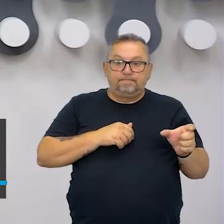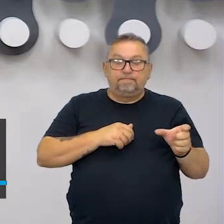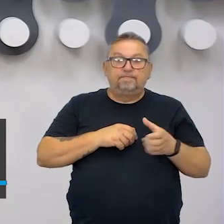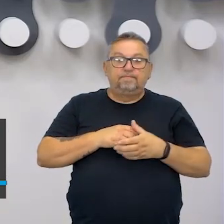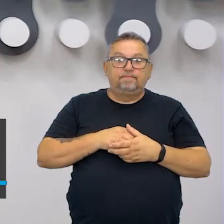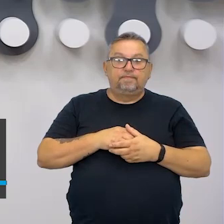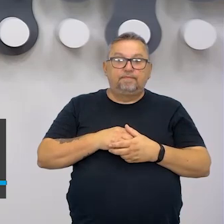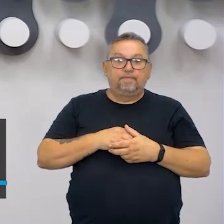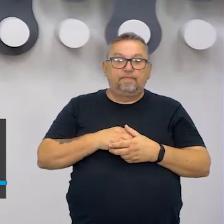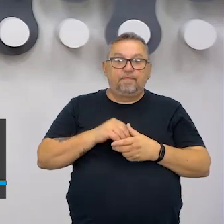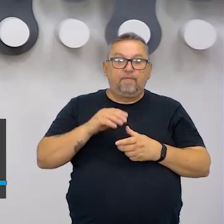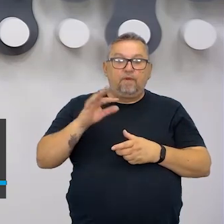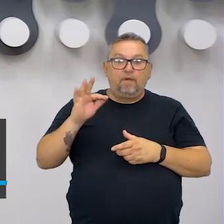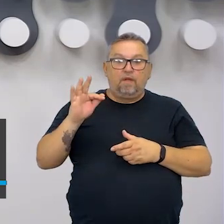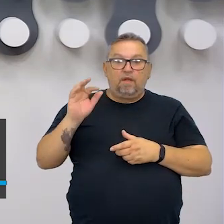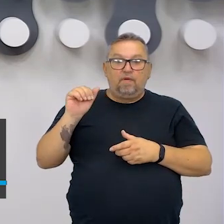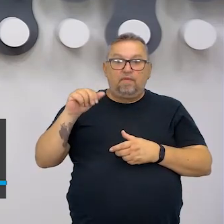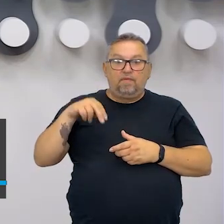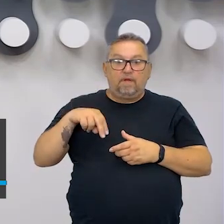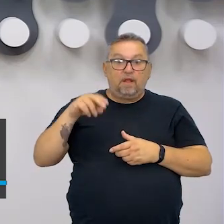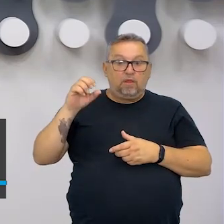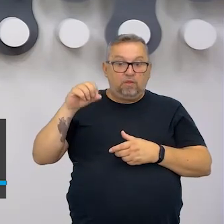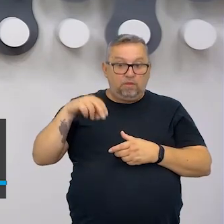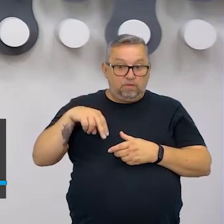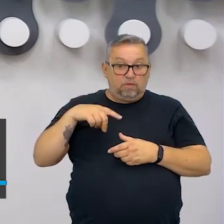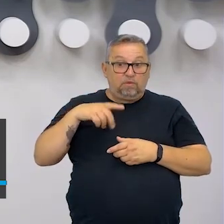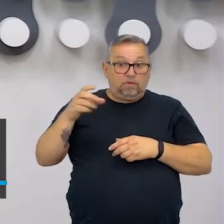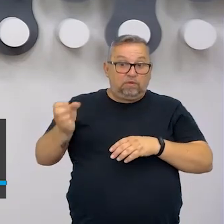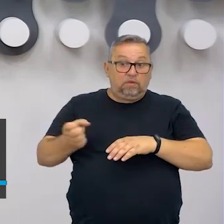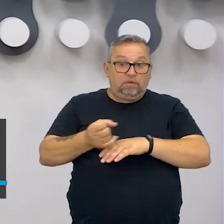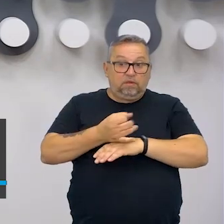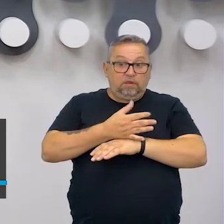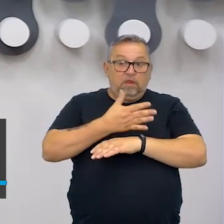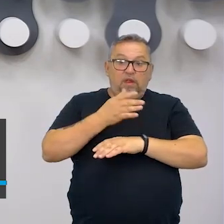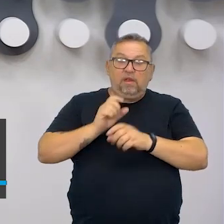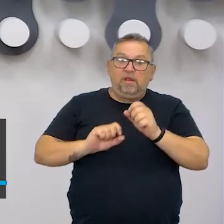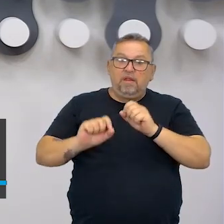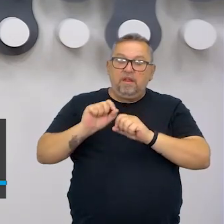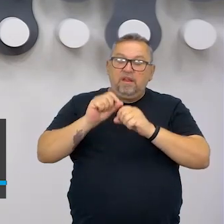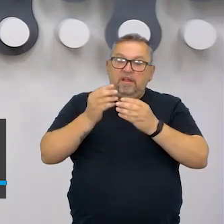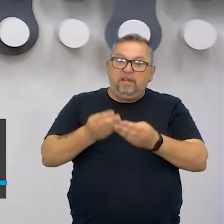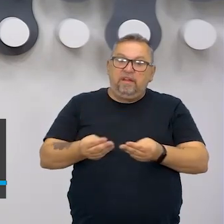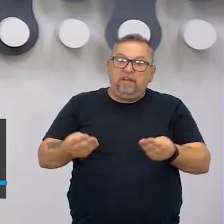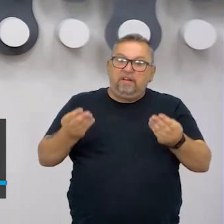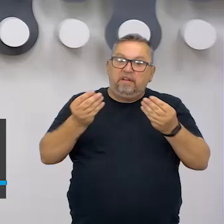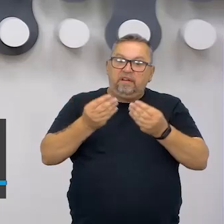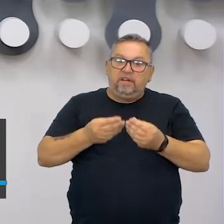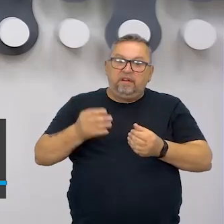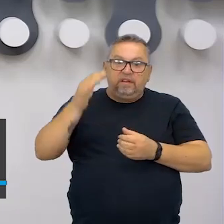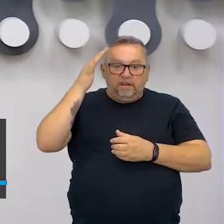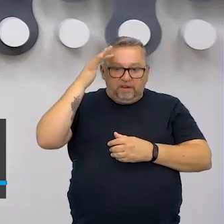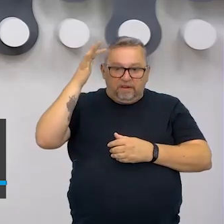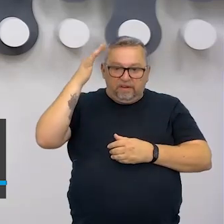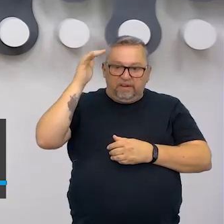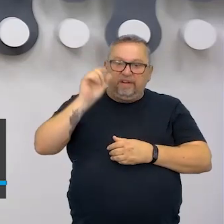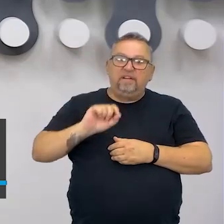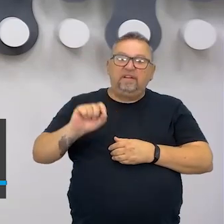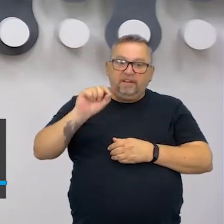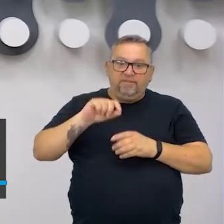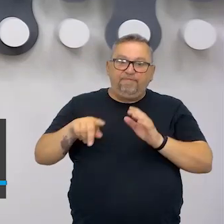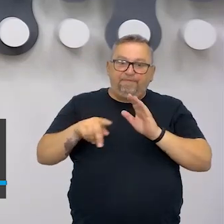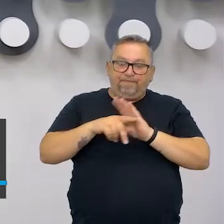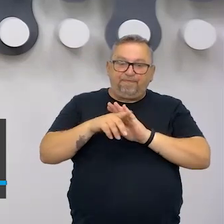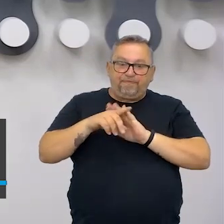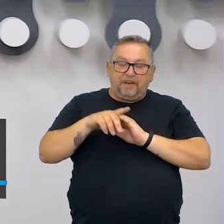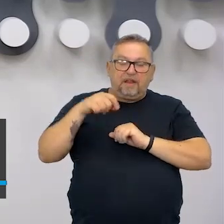E o Frantz Fanon, ele é inspirado, né, ele é muito inspirado numa filosofia que é